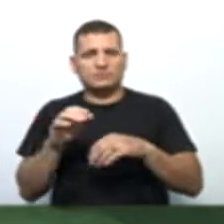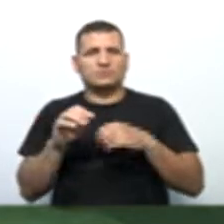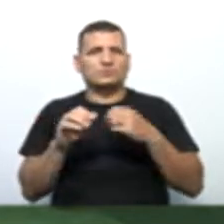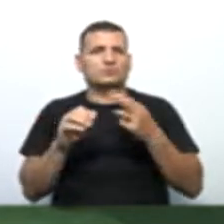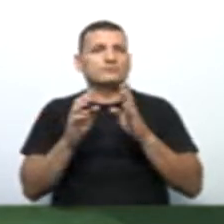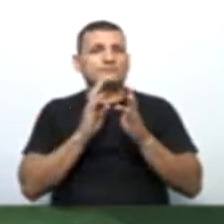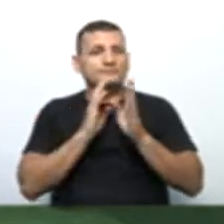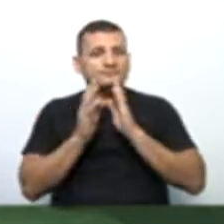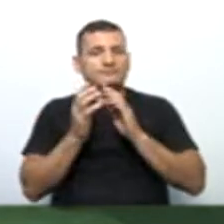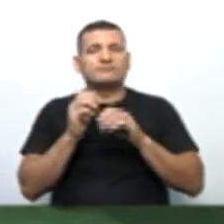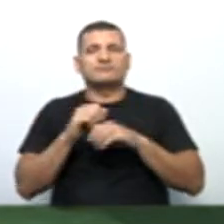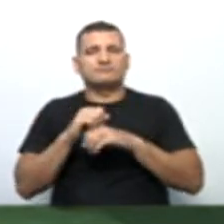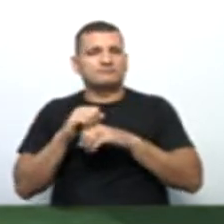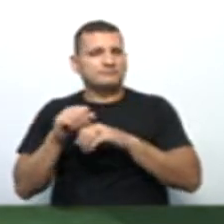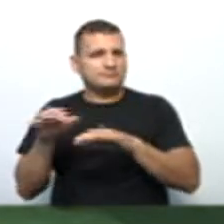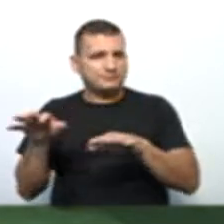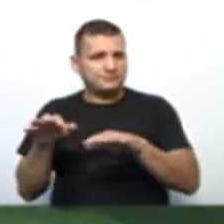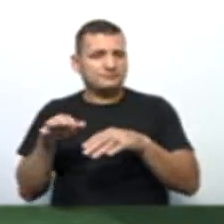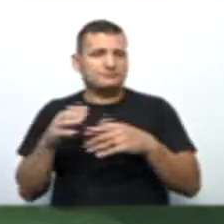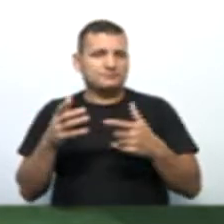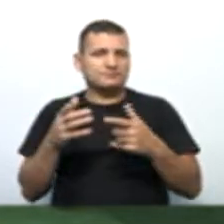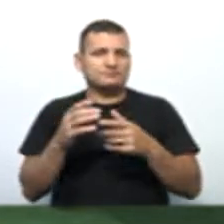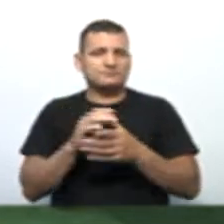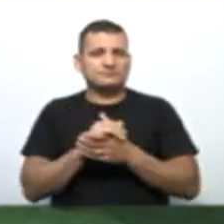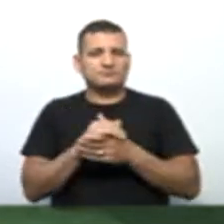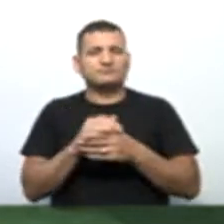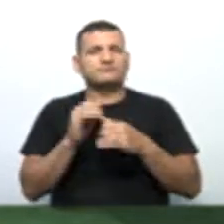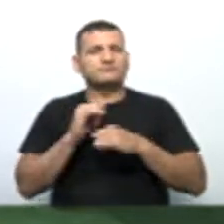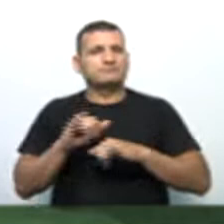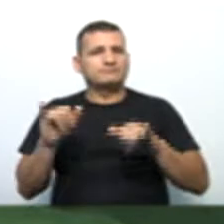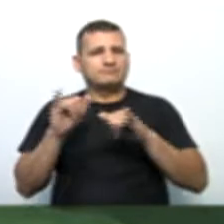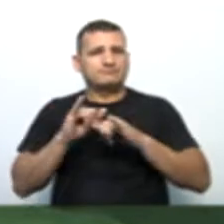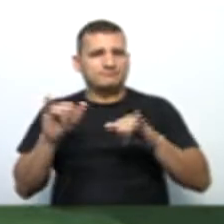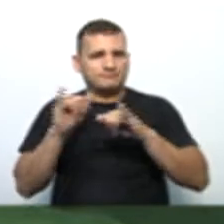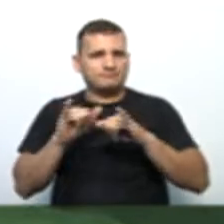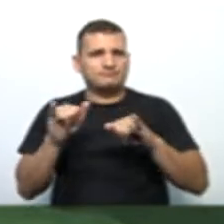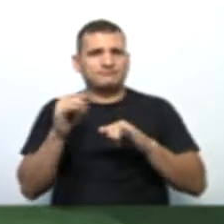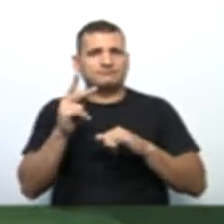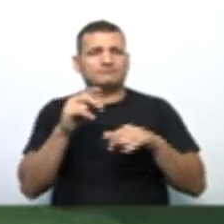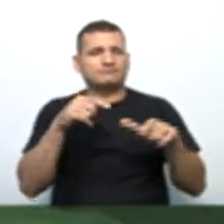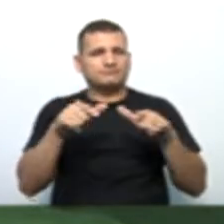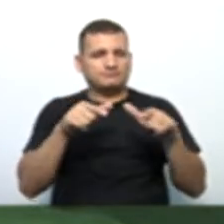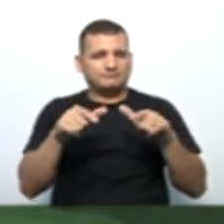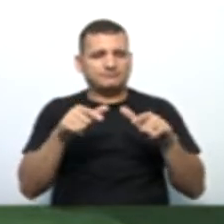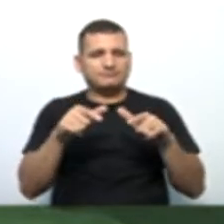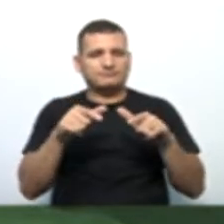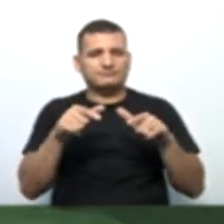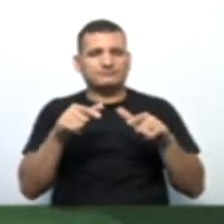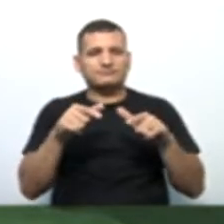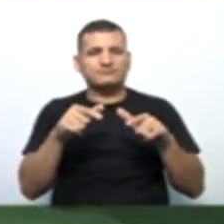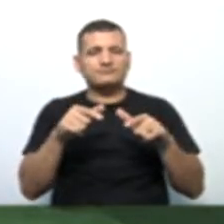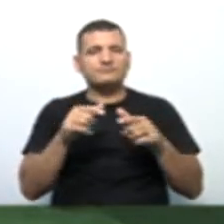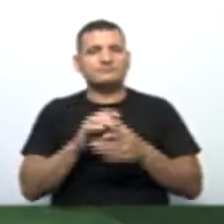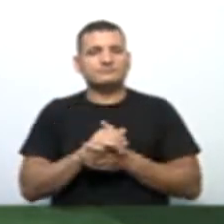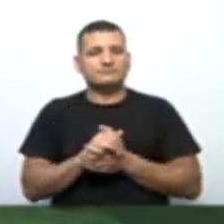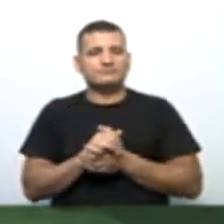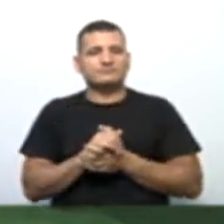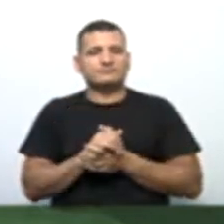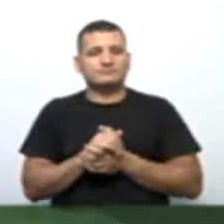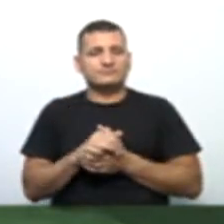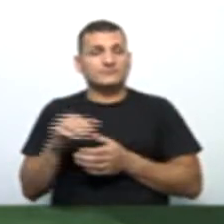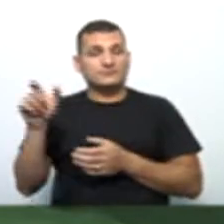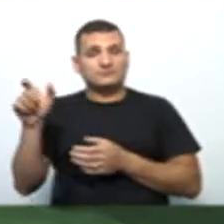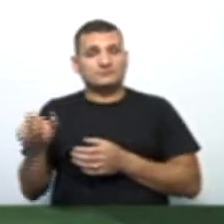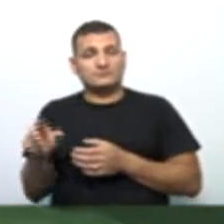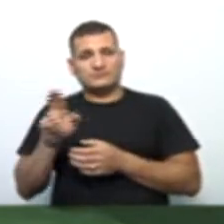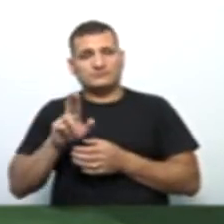tal vai lá dar uma olhada então é uma forma de divulgar exata do trabalho isso e chamou a atenção do do usuário do crack entre